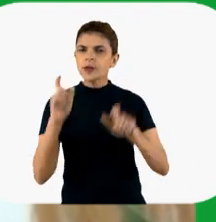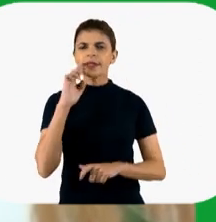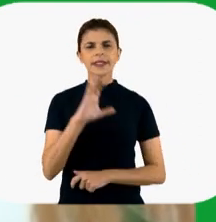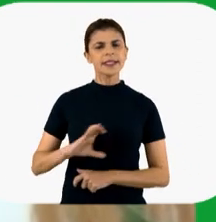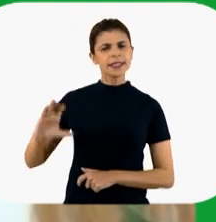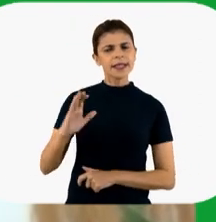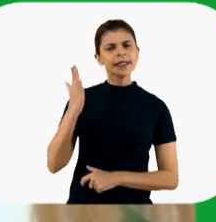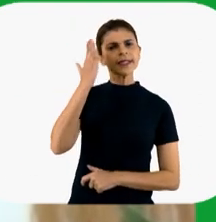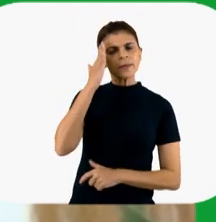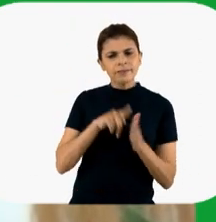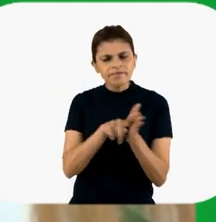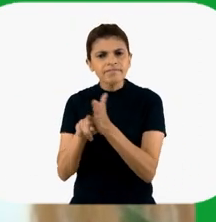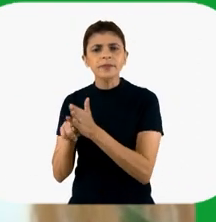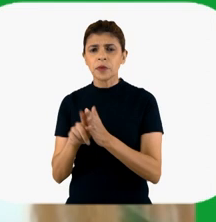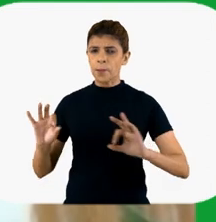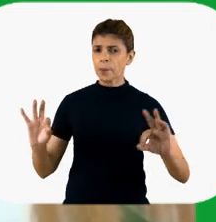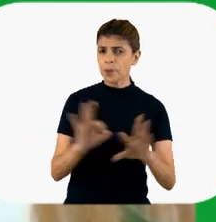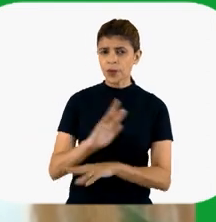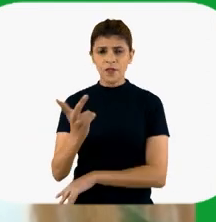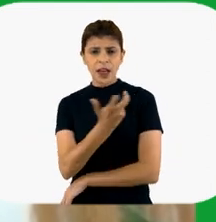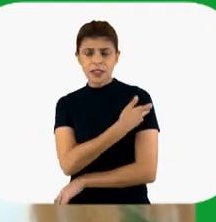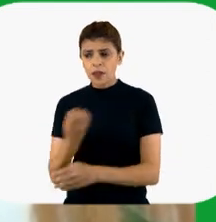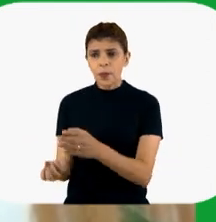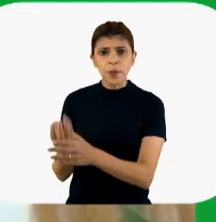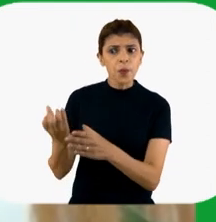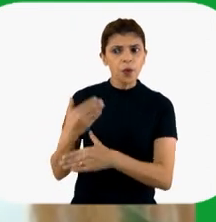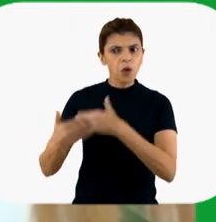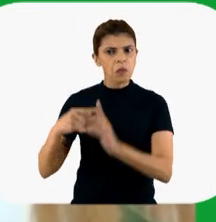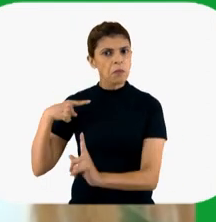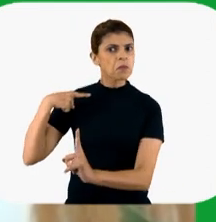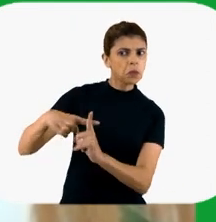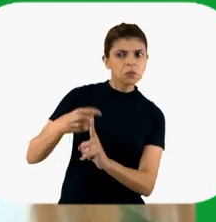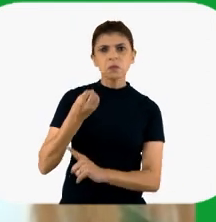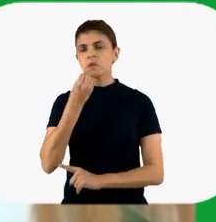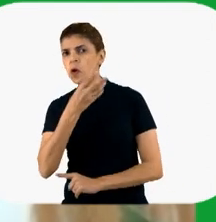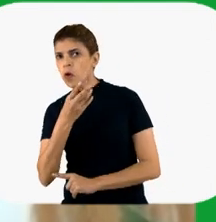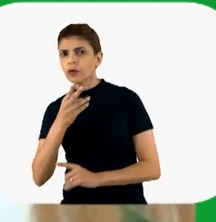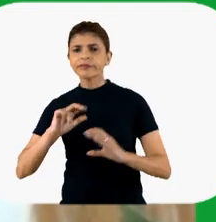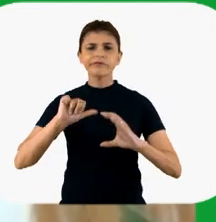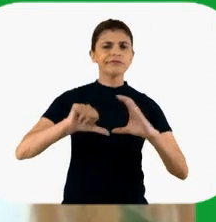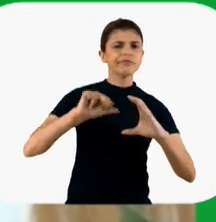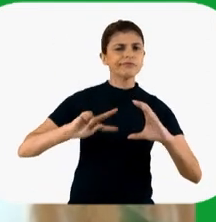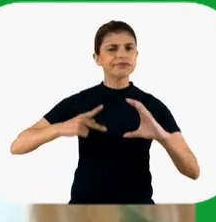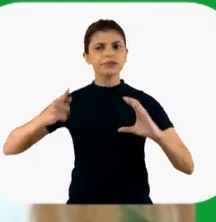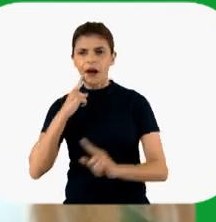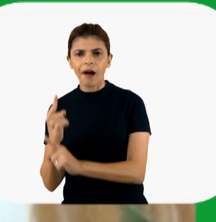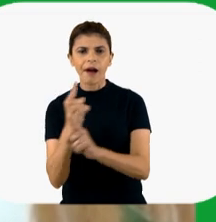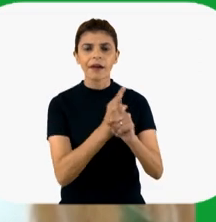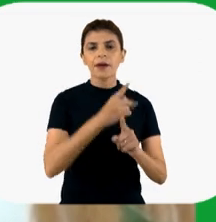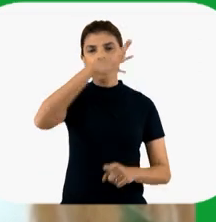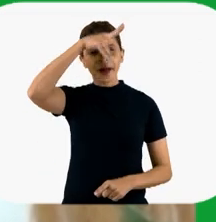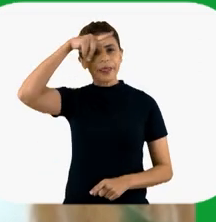as vacinas que já se encontram prontas e sendo produzidas, como que é a eficácia dela com essas novas variantes que estão sendo encontradas